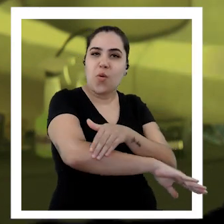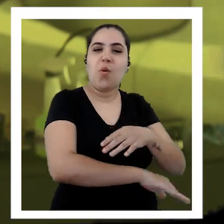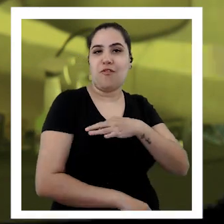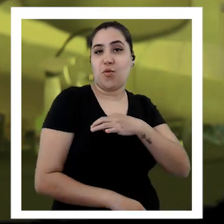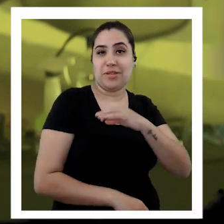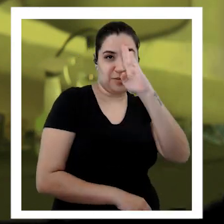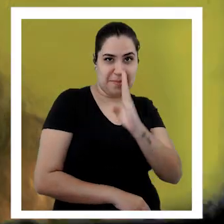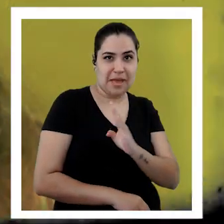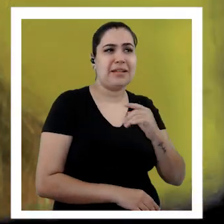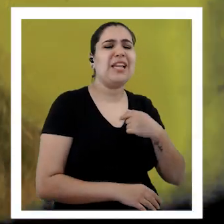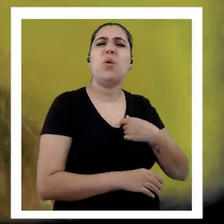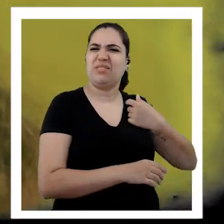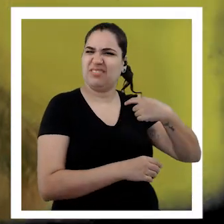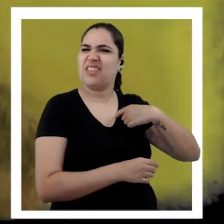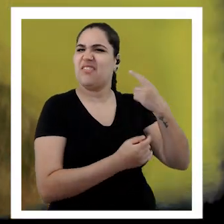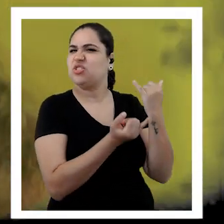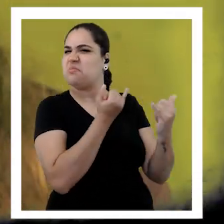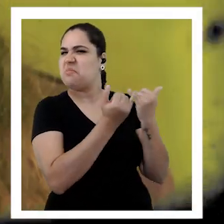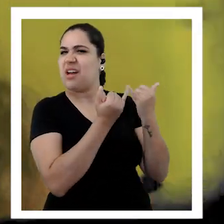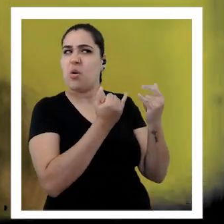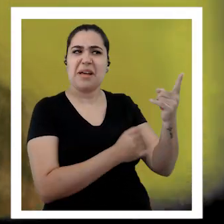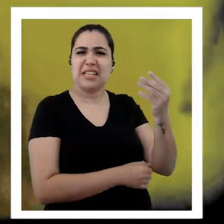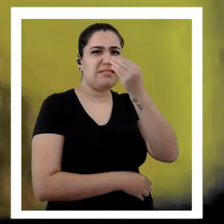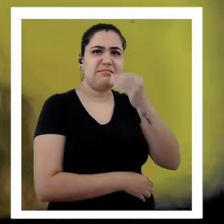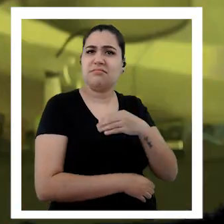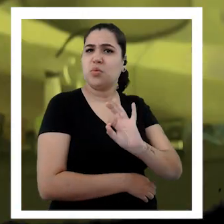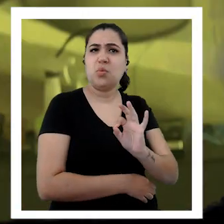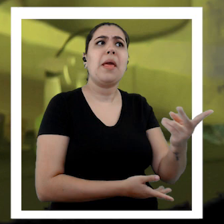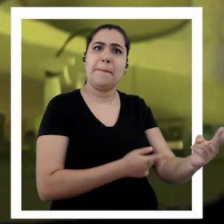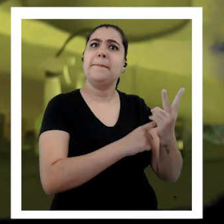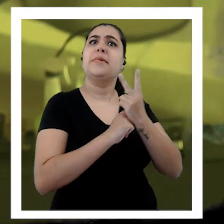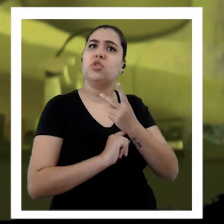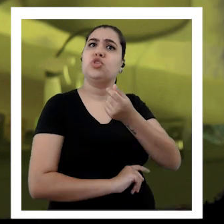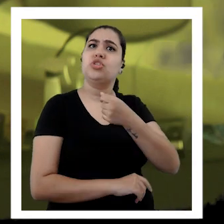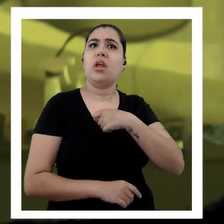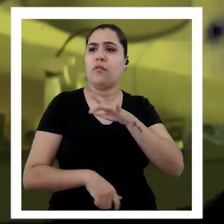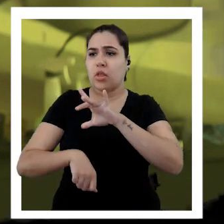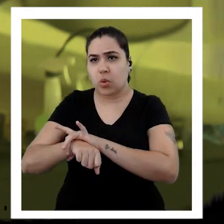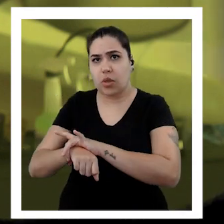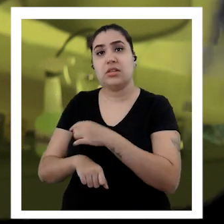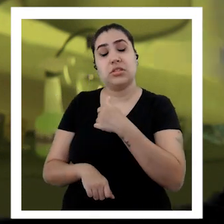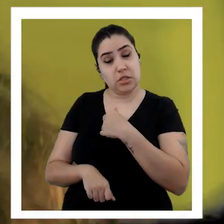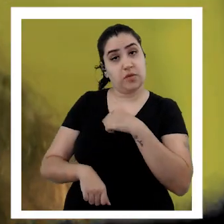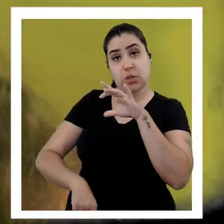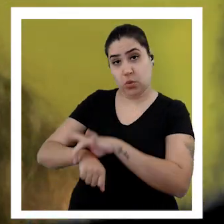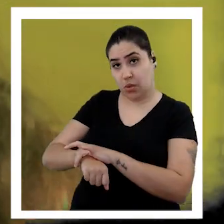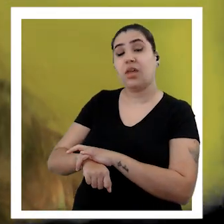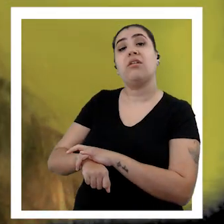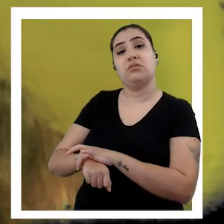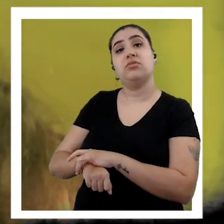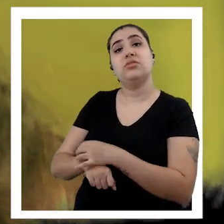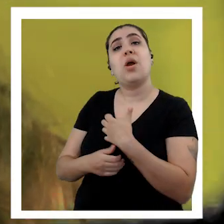Rua Voluntários da Pátria. Eu estava de mal com ele, mas ele não me fez mal algum. Até emprestou-me dinheiro quando eu fiquei doente. Quando eu